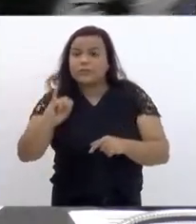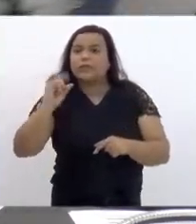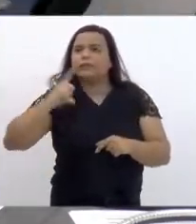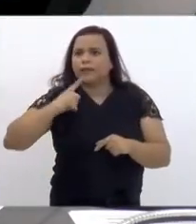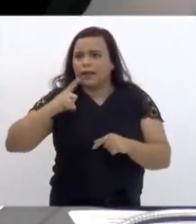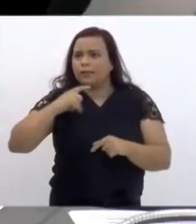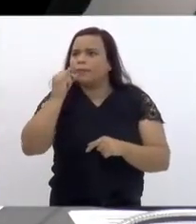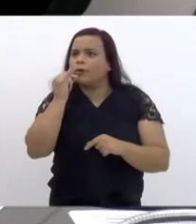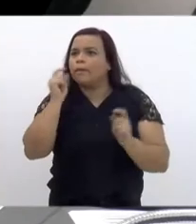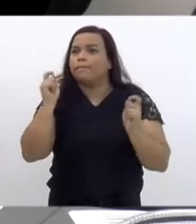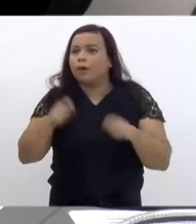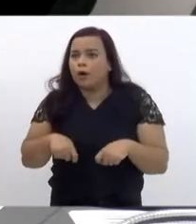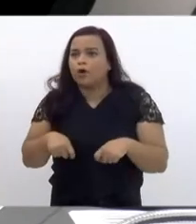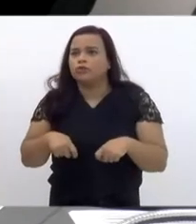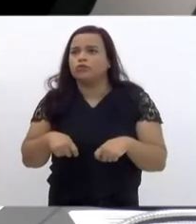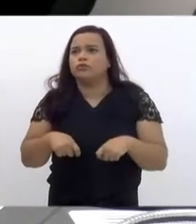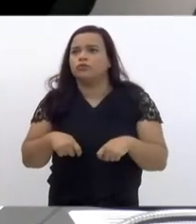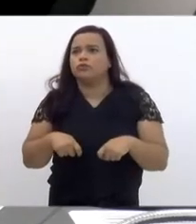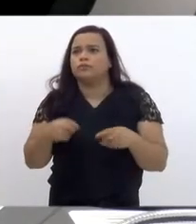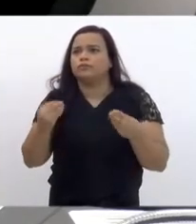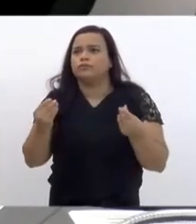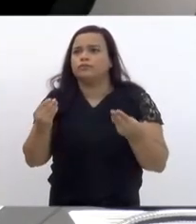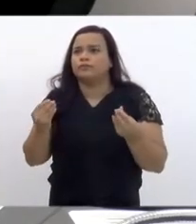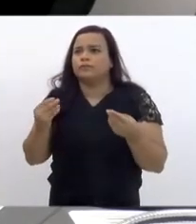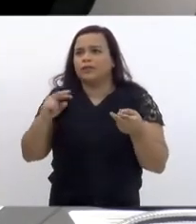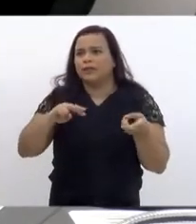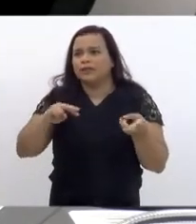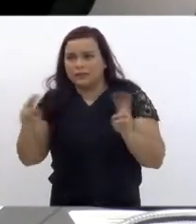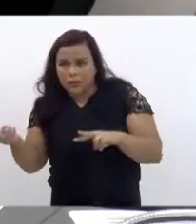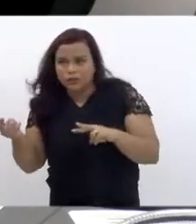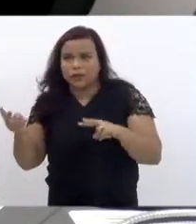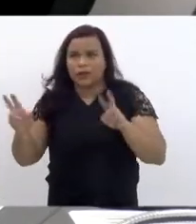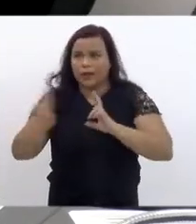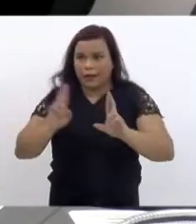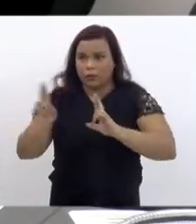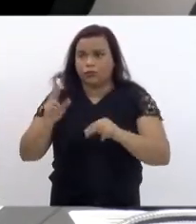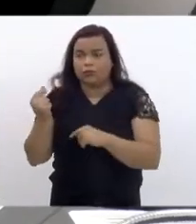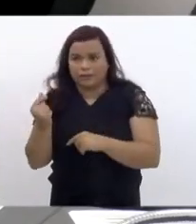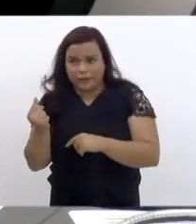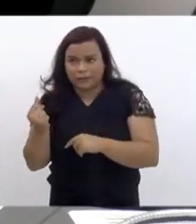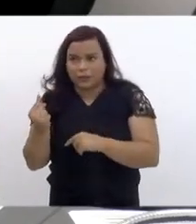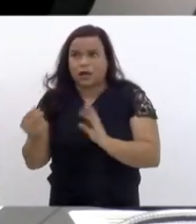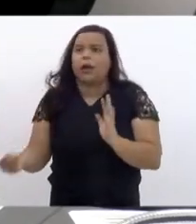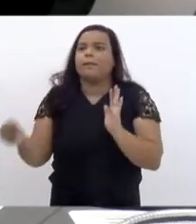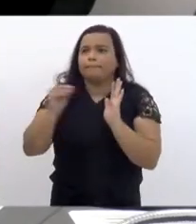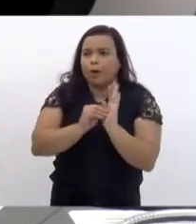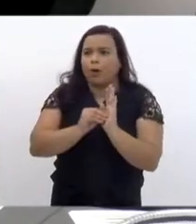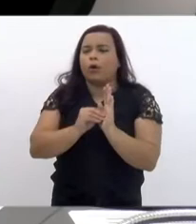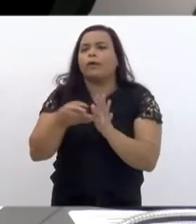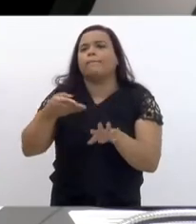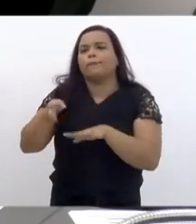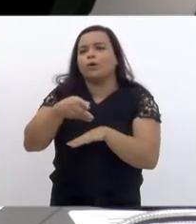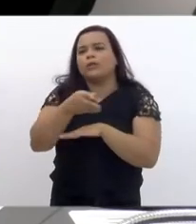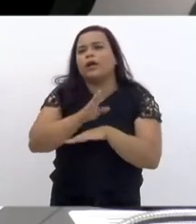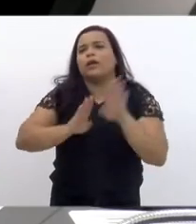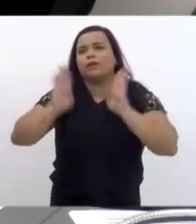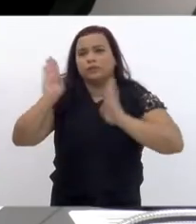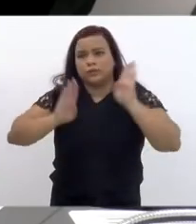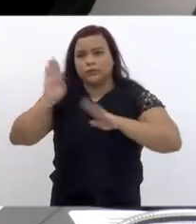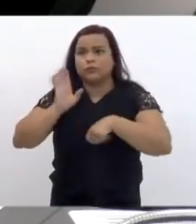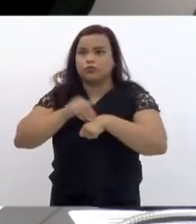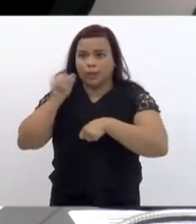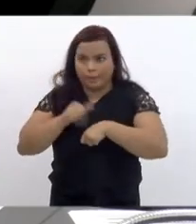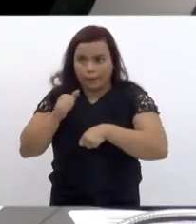Quando puder ter transferência de recurso financeiro, adota-se a modalidade de licitação do chamamento.